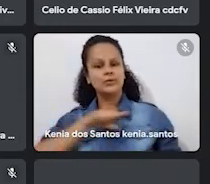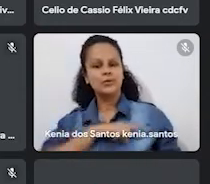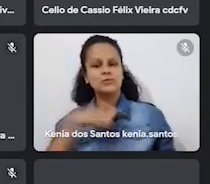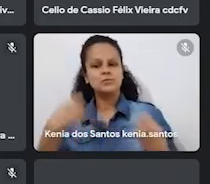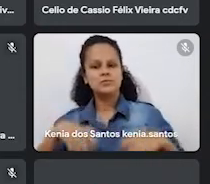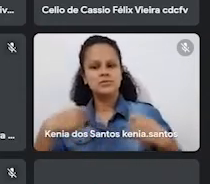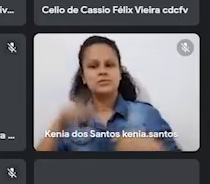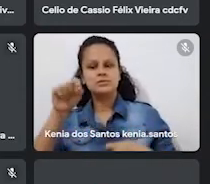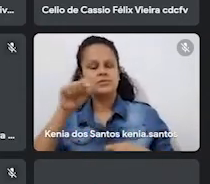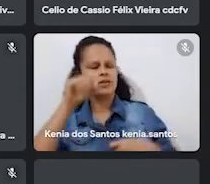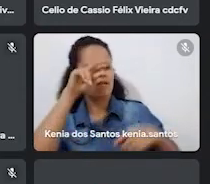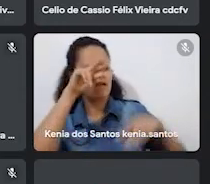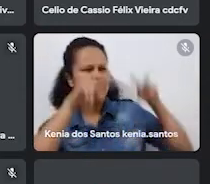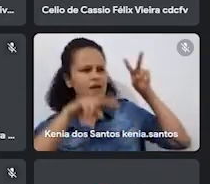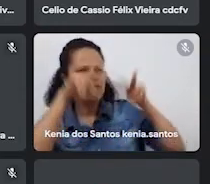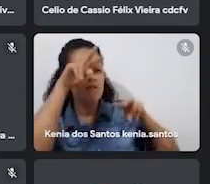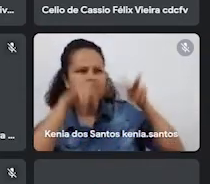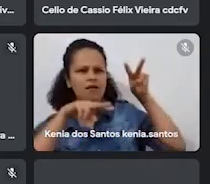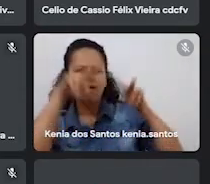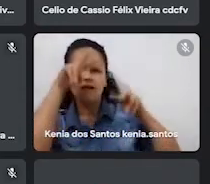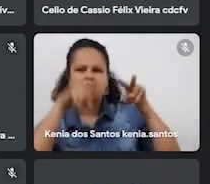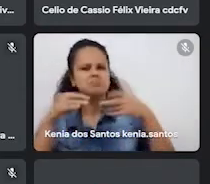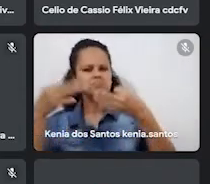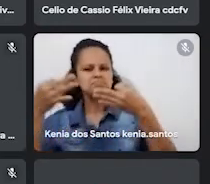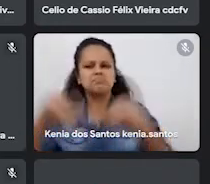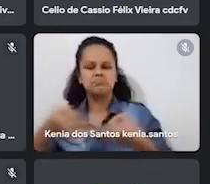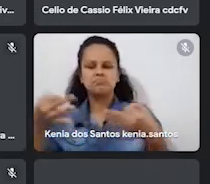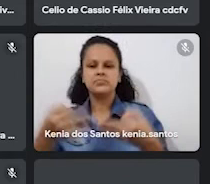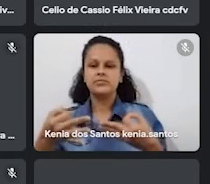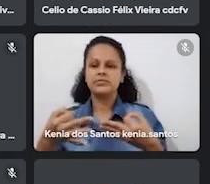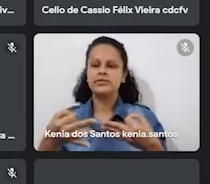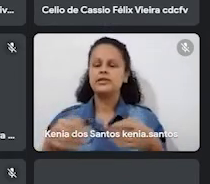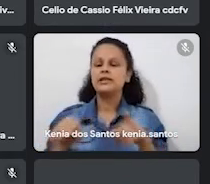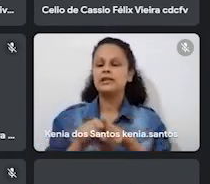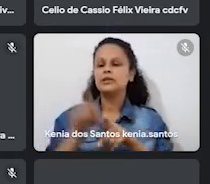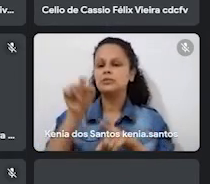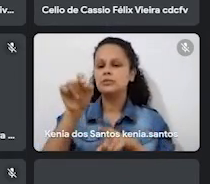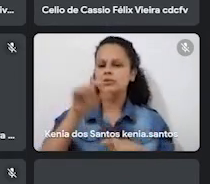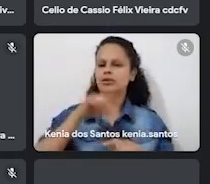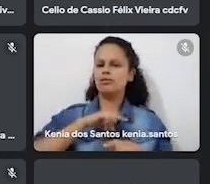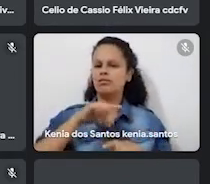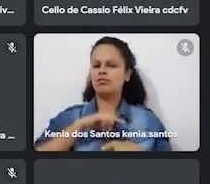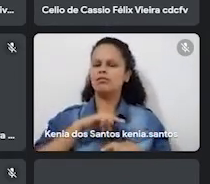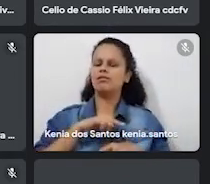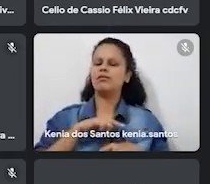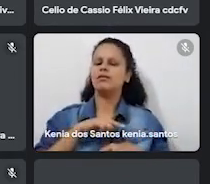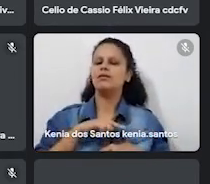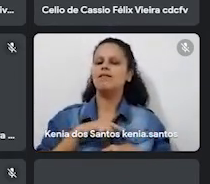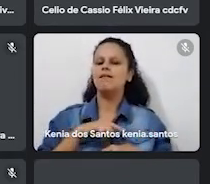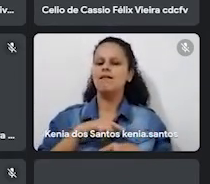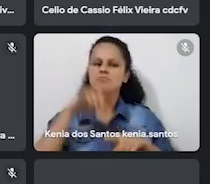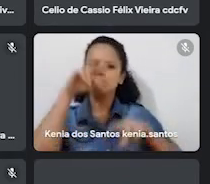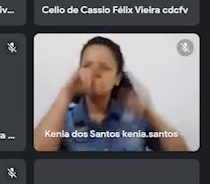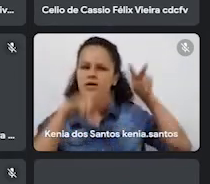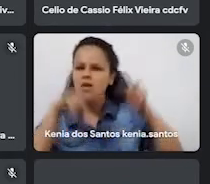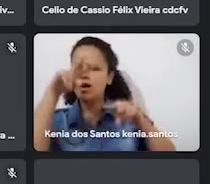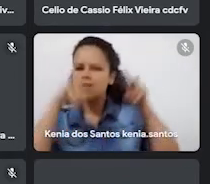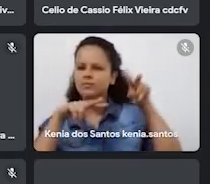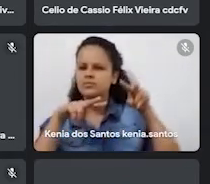perfeita. E tem também uma análise pós-tarefa, que é o quê? Após você